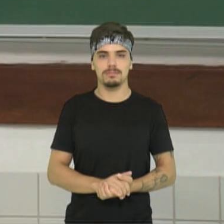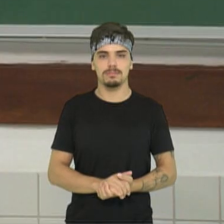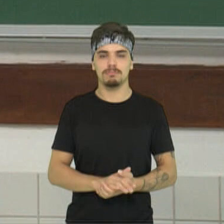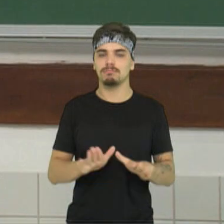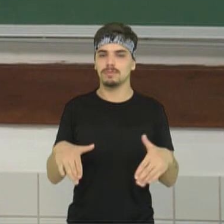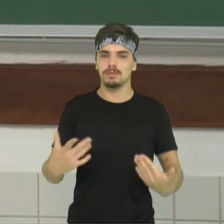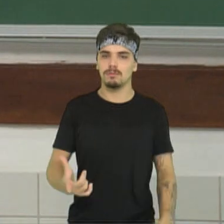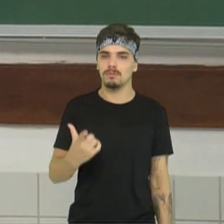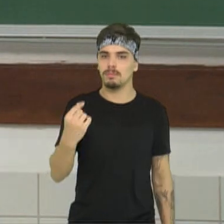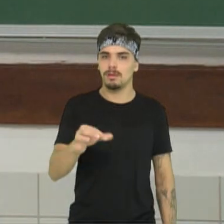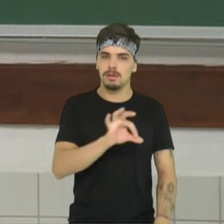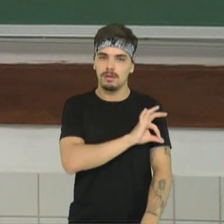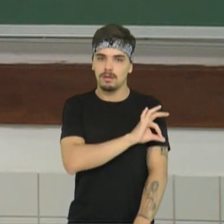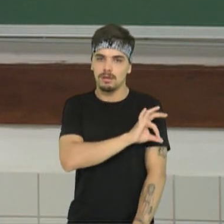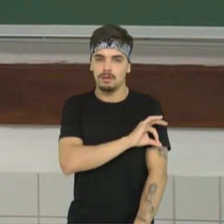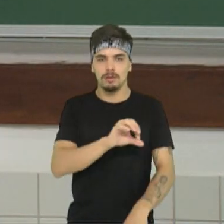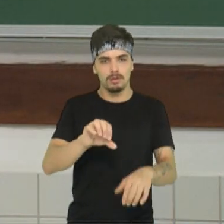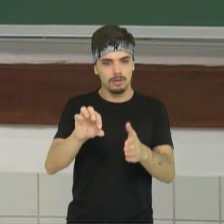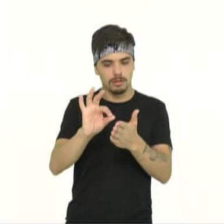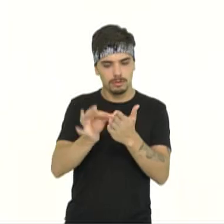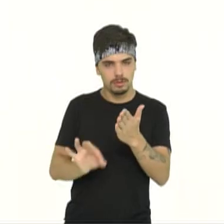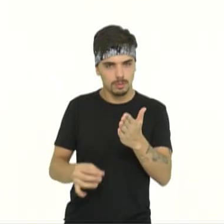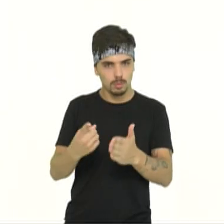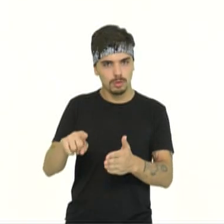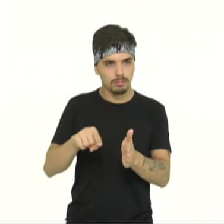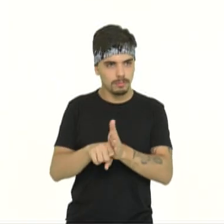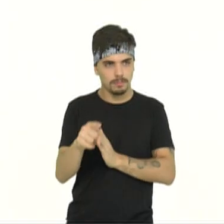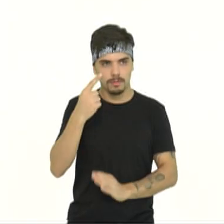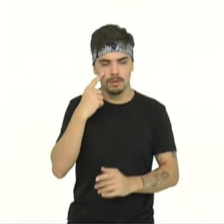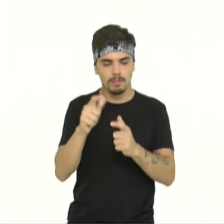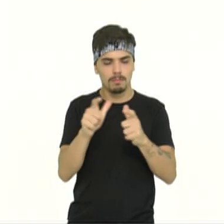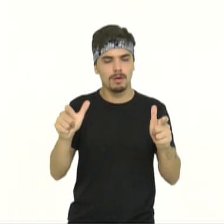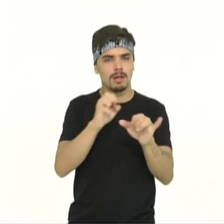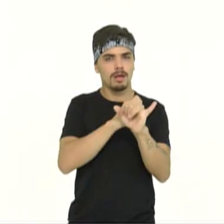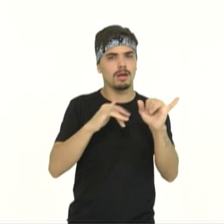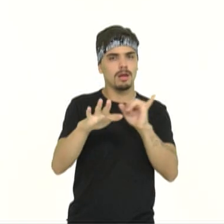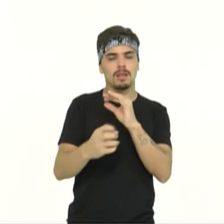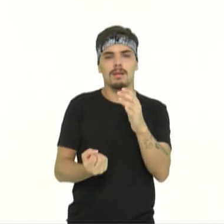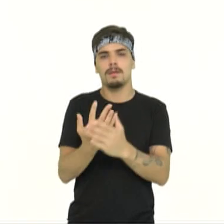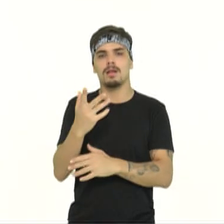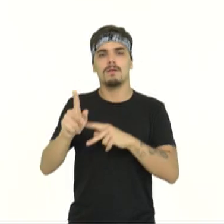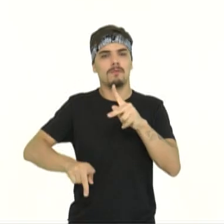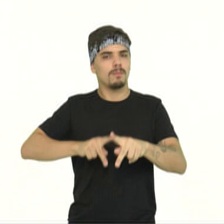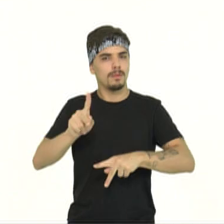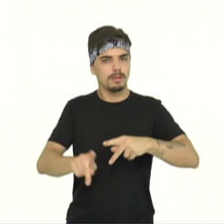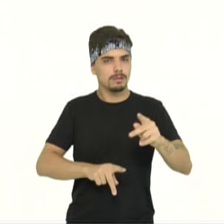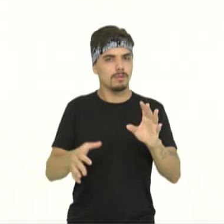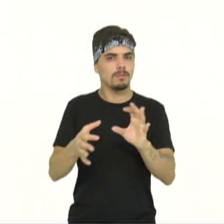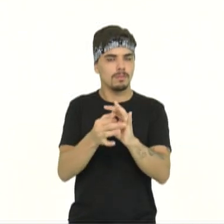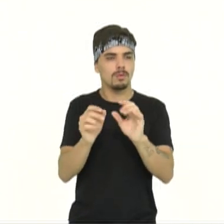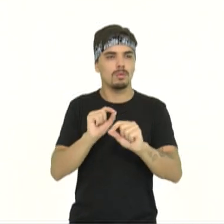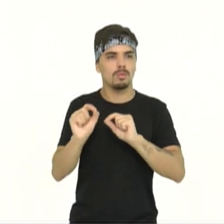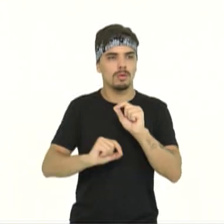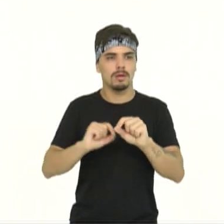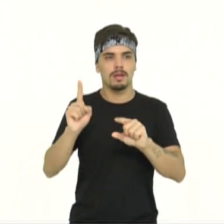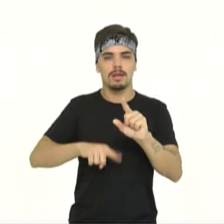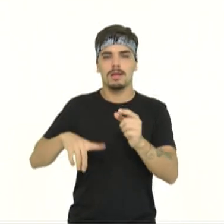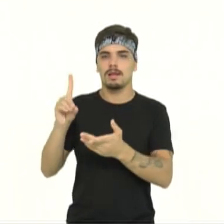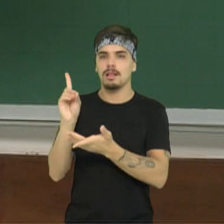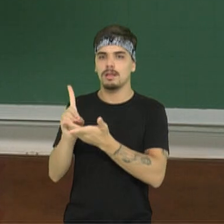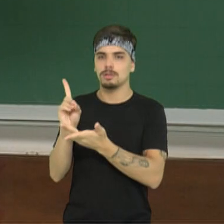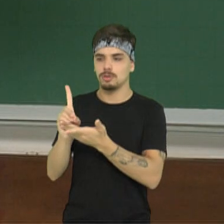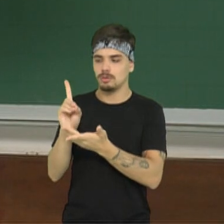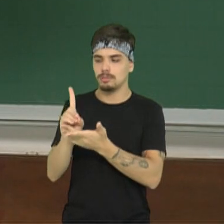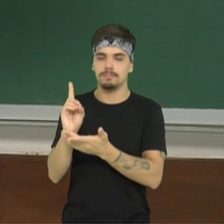Vamos lá então, nono ano, correção do último quiz. A maioria das ilhas da Oceania é formada por uma população de de indígenas,